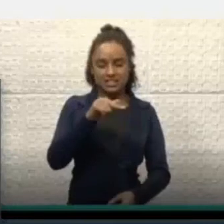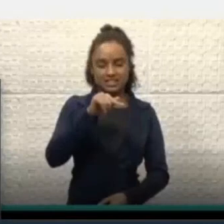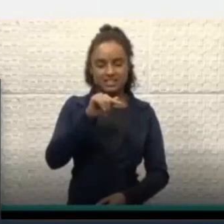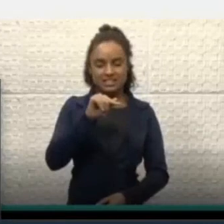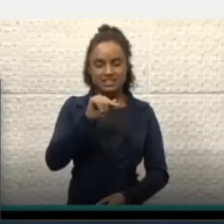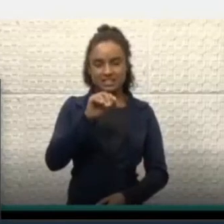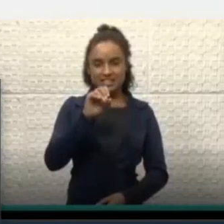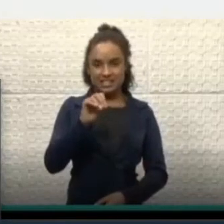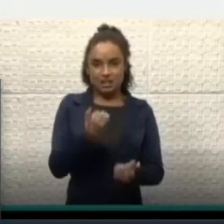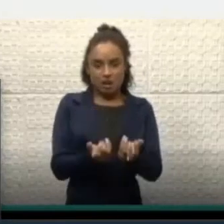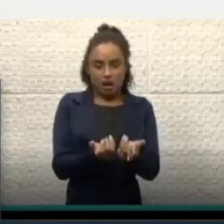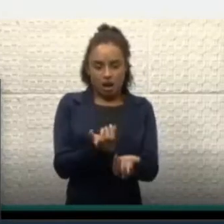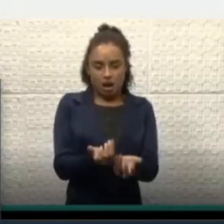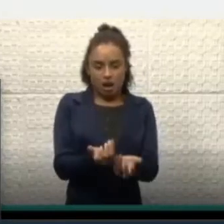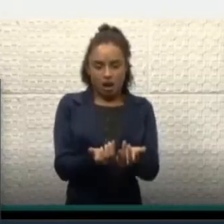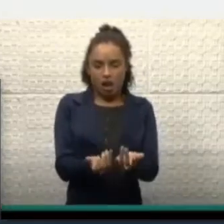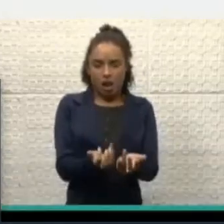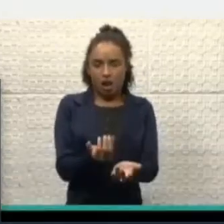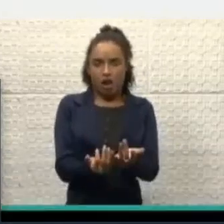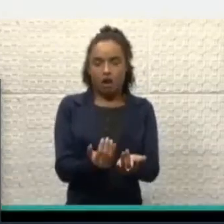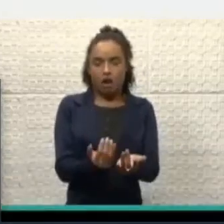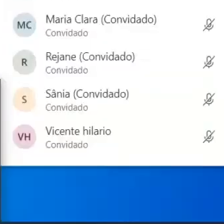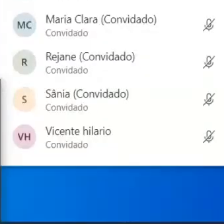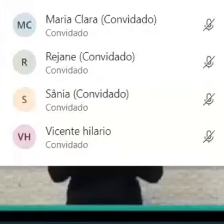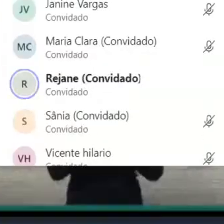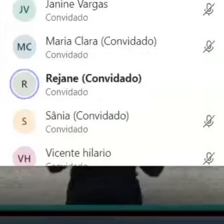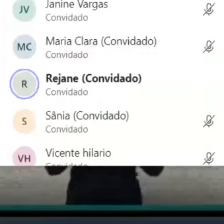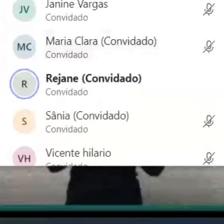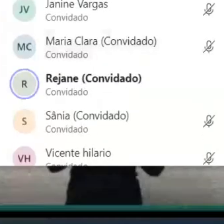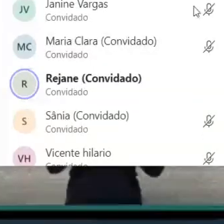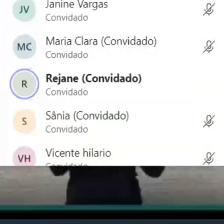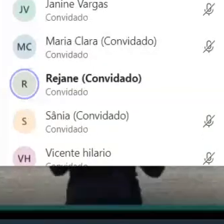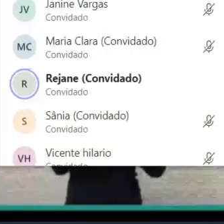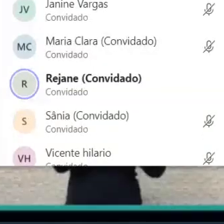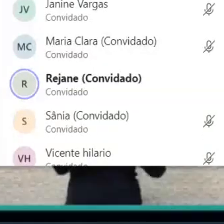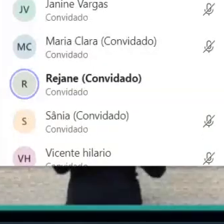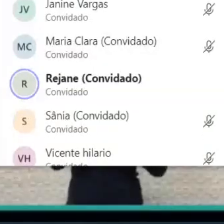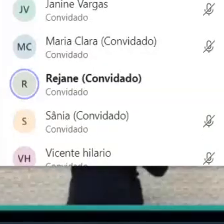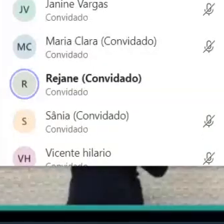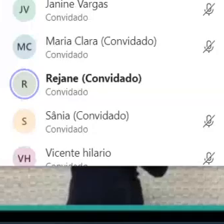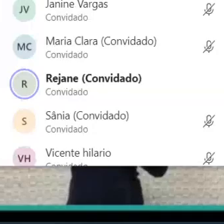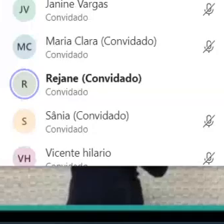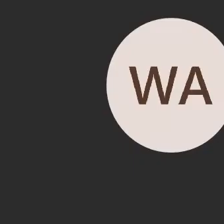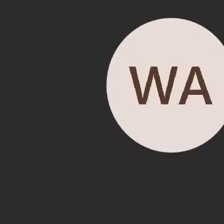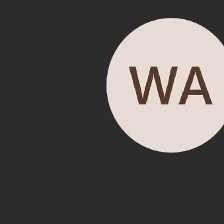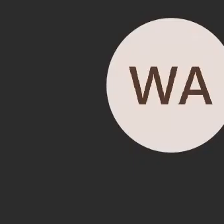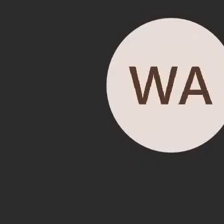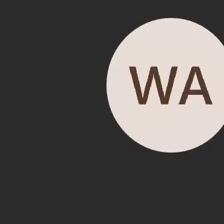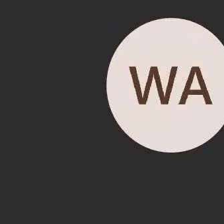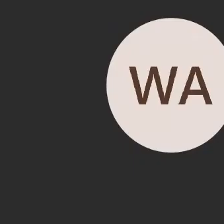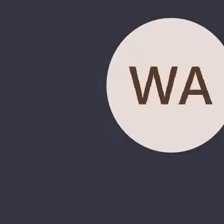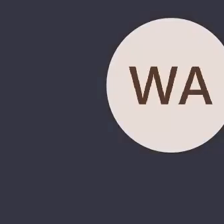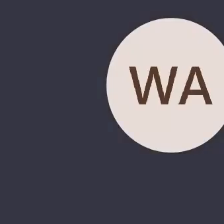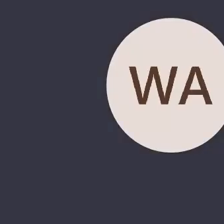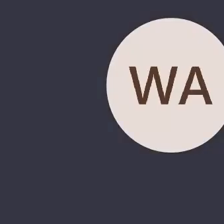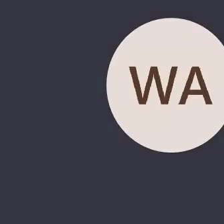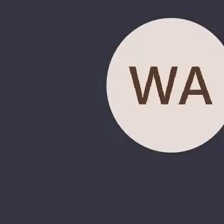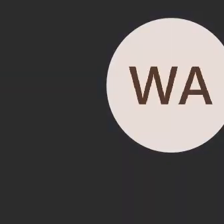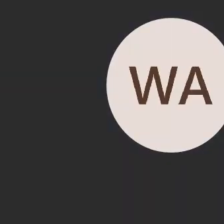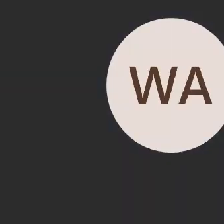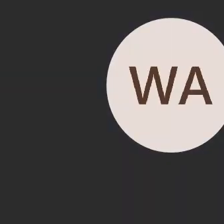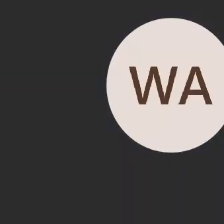Ficou mudo aqui. Também tá mudo, gente. Tá mudo? Alguém mais ouviu? Tá, então só um minutinho. Também tô ouvindo nada. Espera